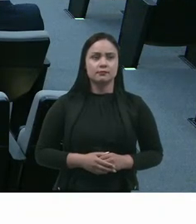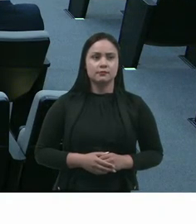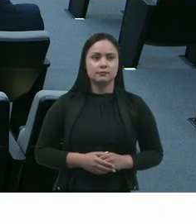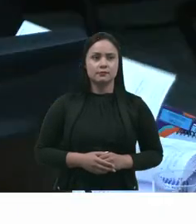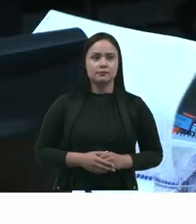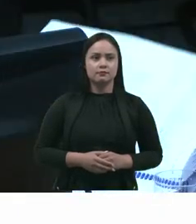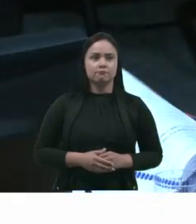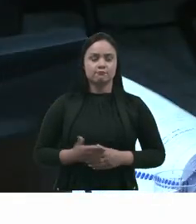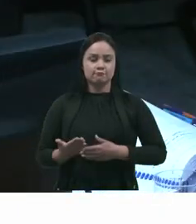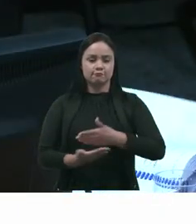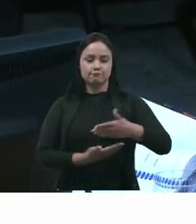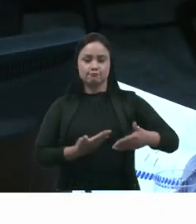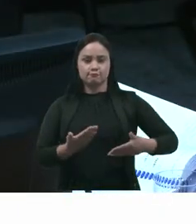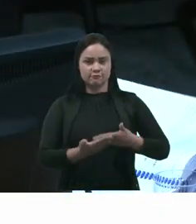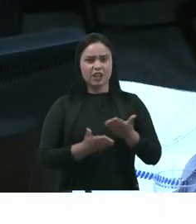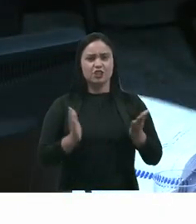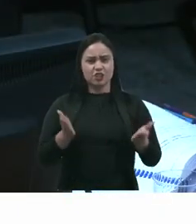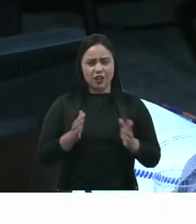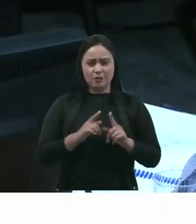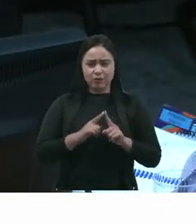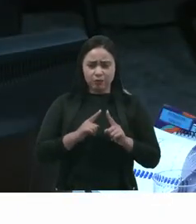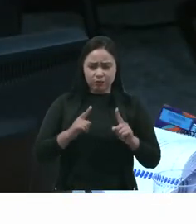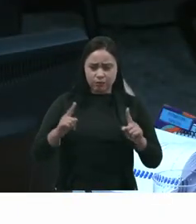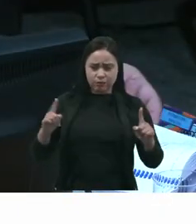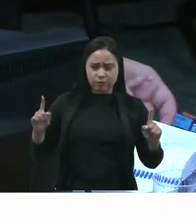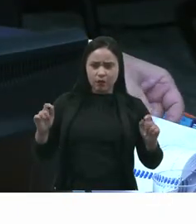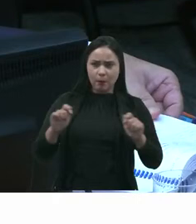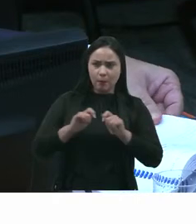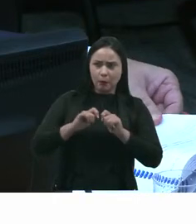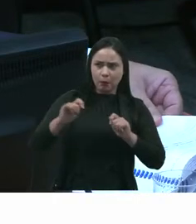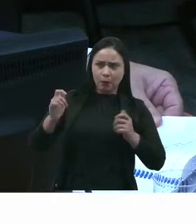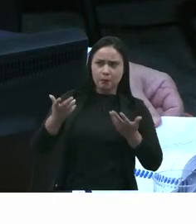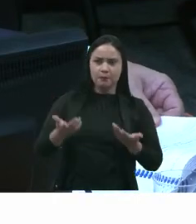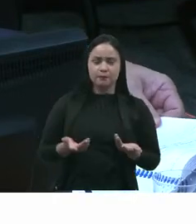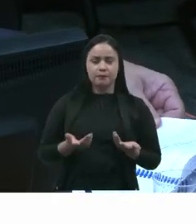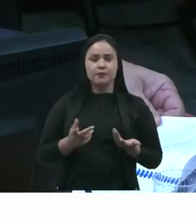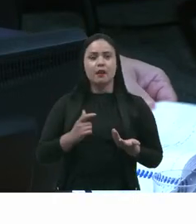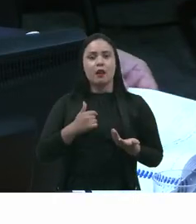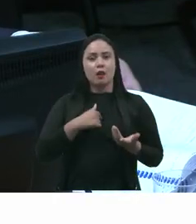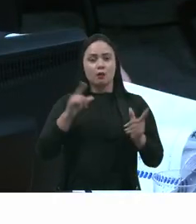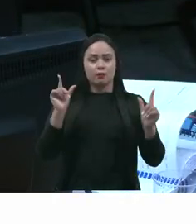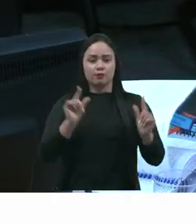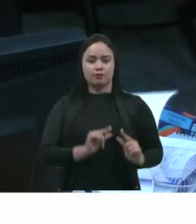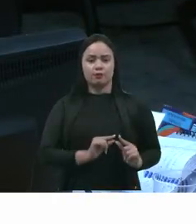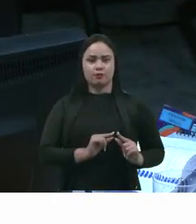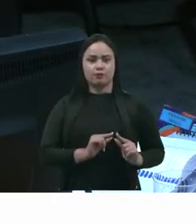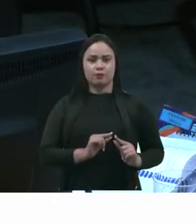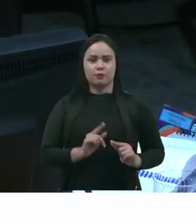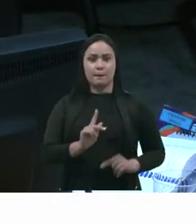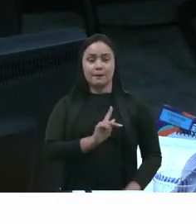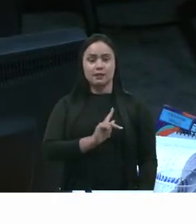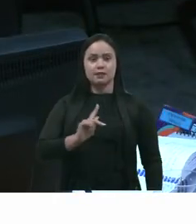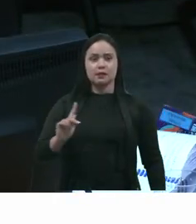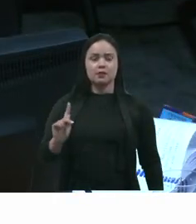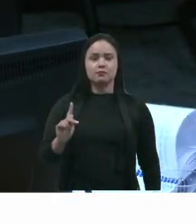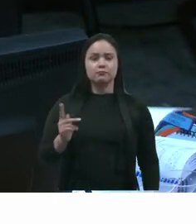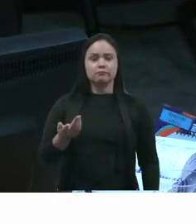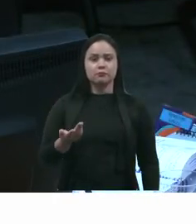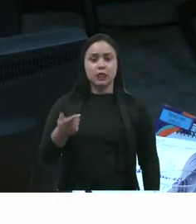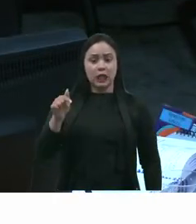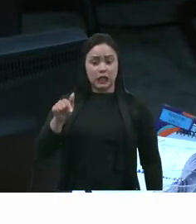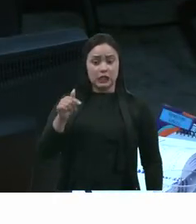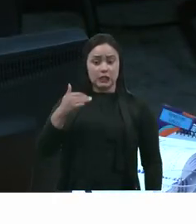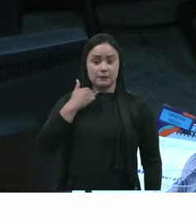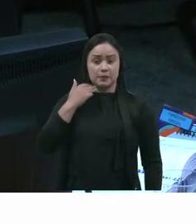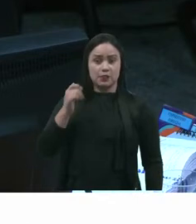a tramitação do feito já é longa e eu vou ser muito breve. Presidente, esse magistrado,